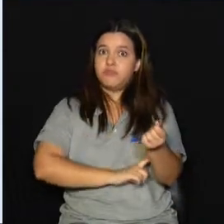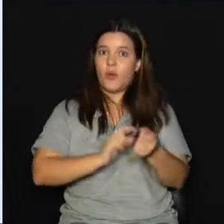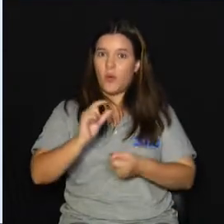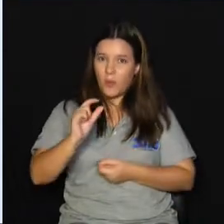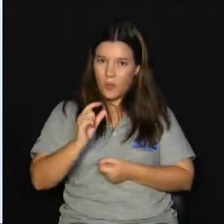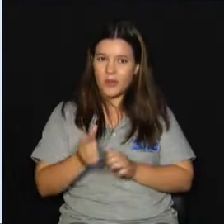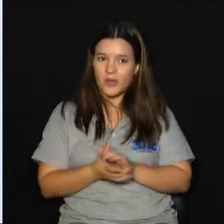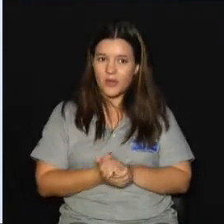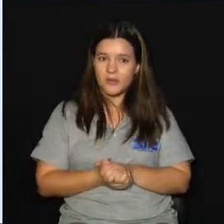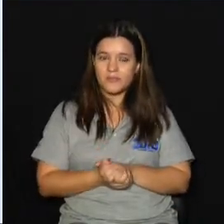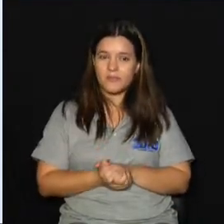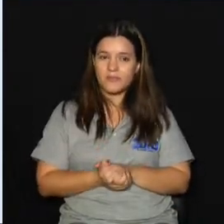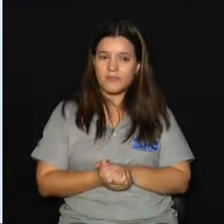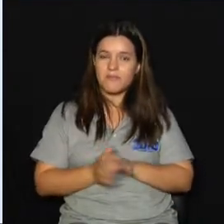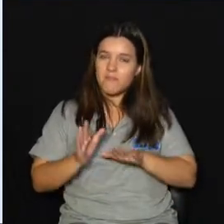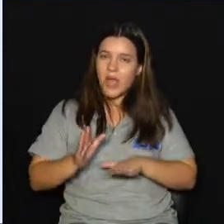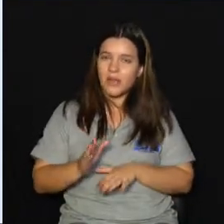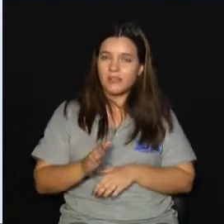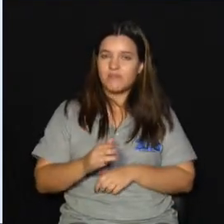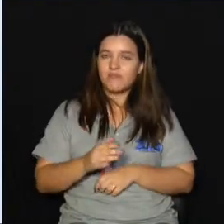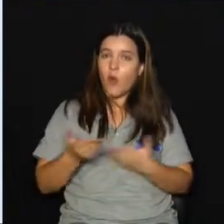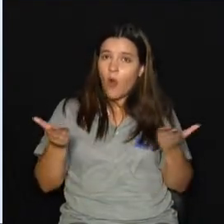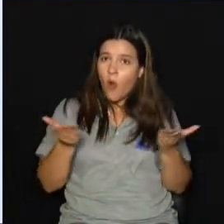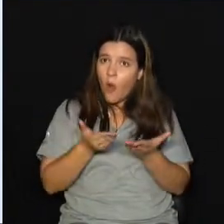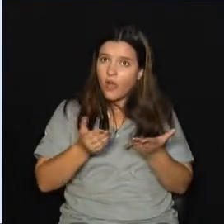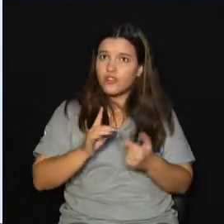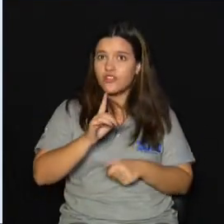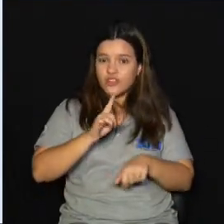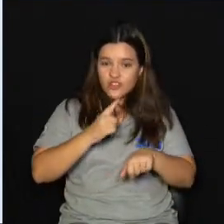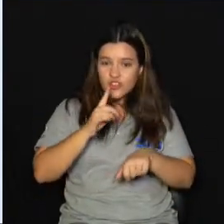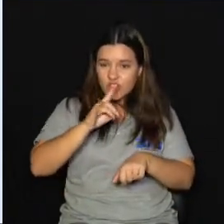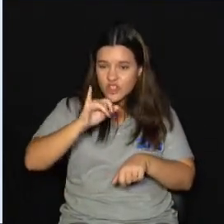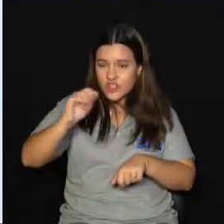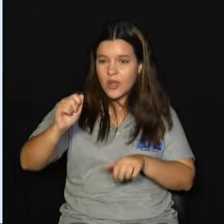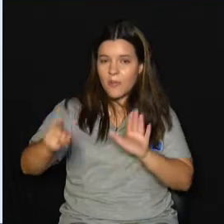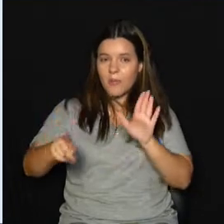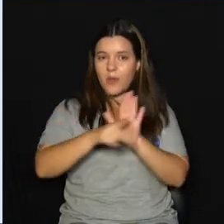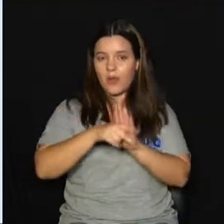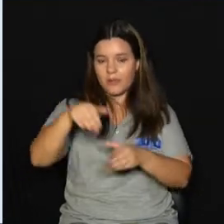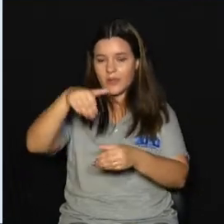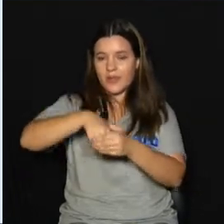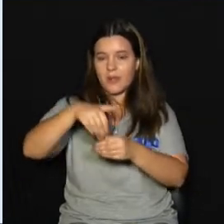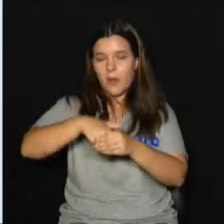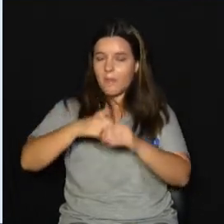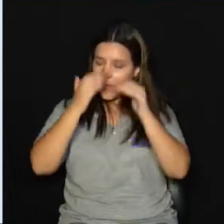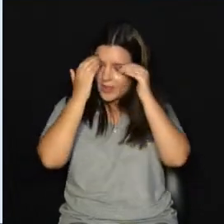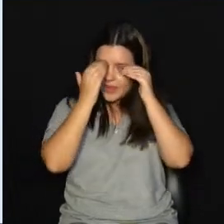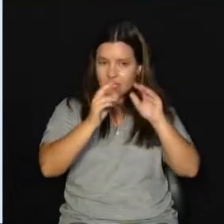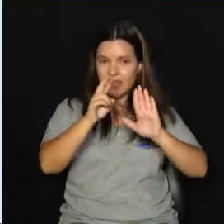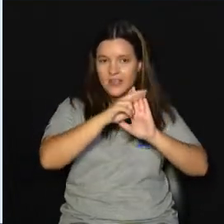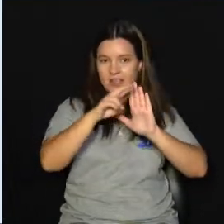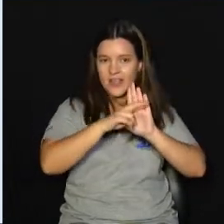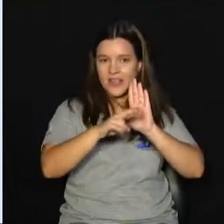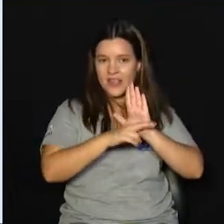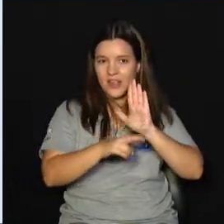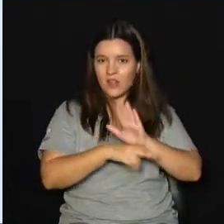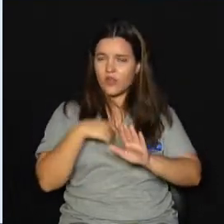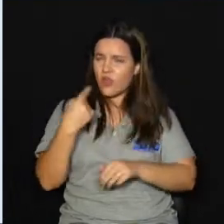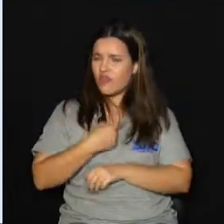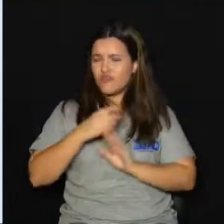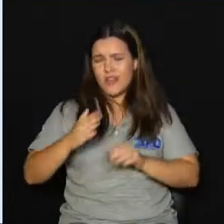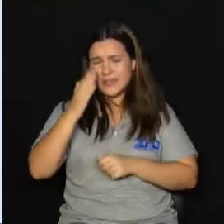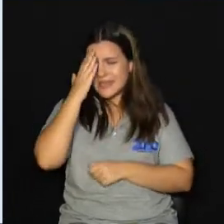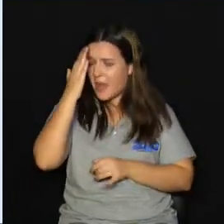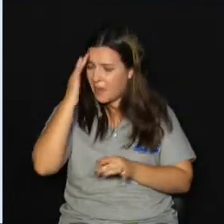mas felizmente no dia da eleição cumpriu um protocolo, né? A gente já sabe todas as questões sanitárias que a